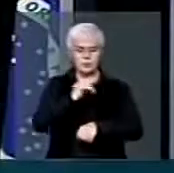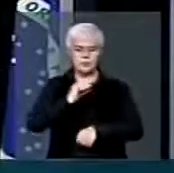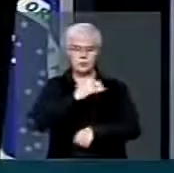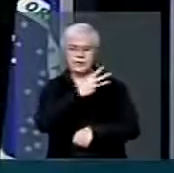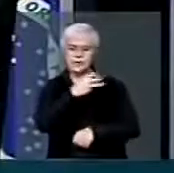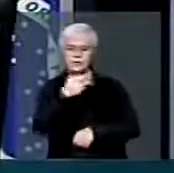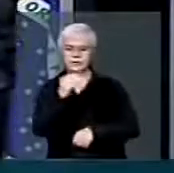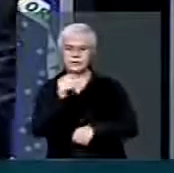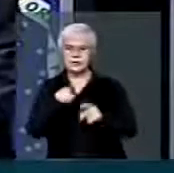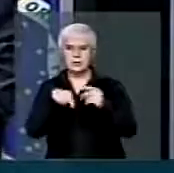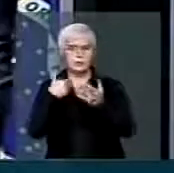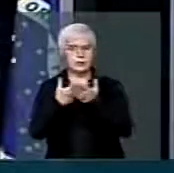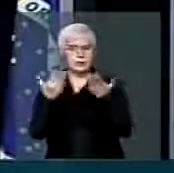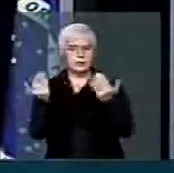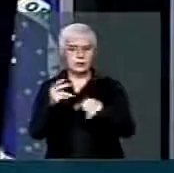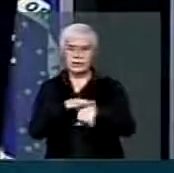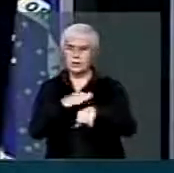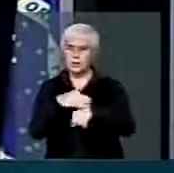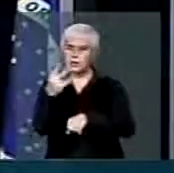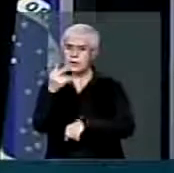O que direi para eles?